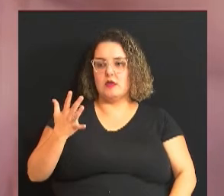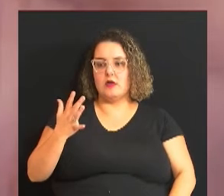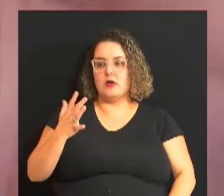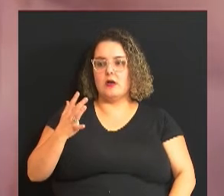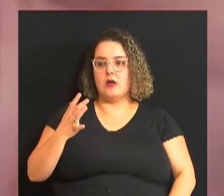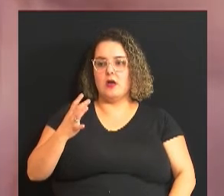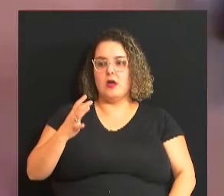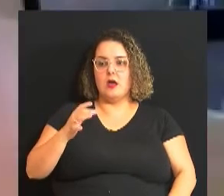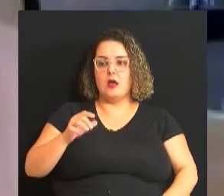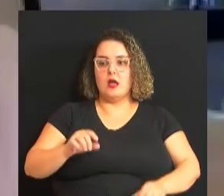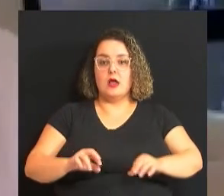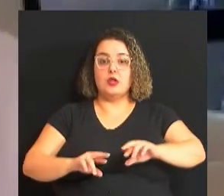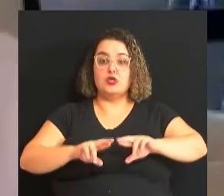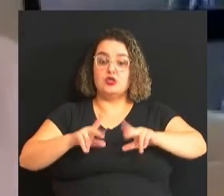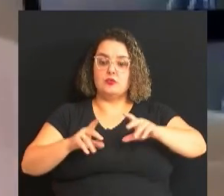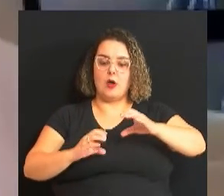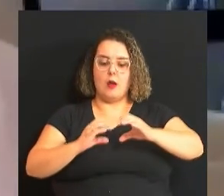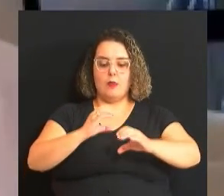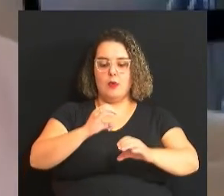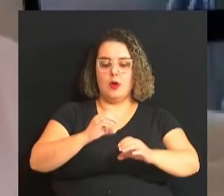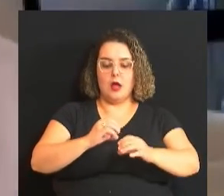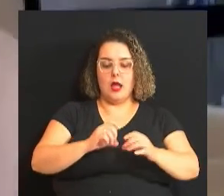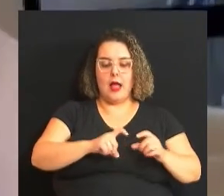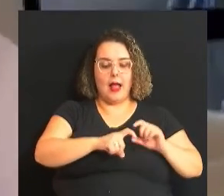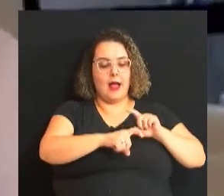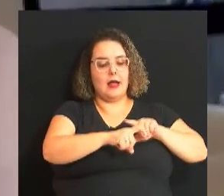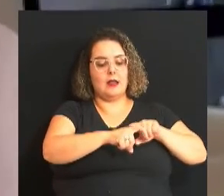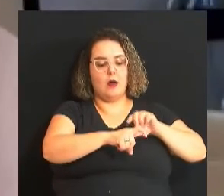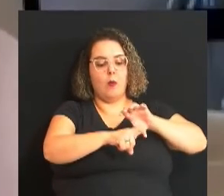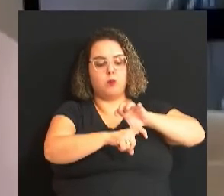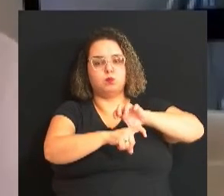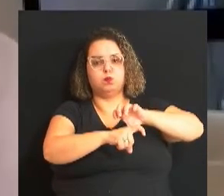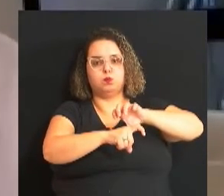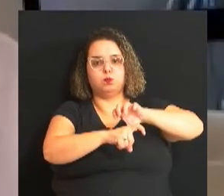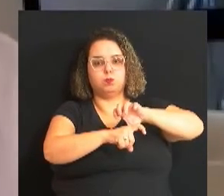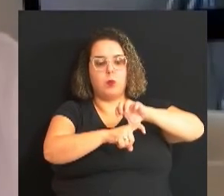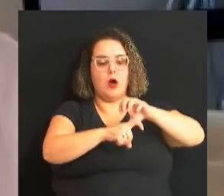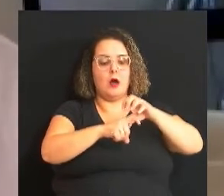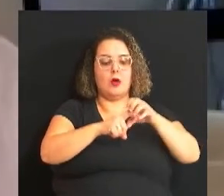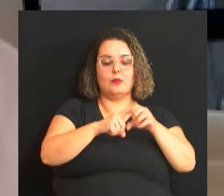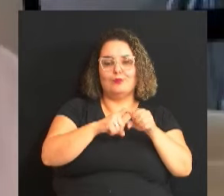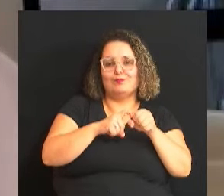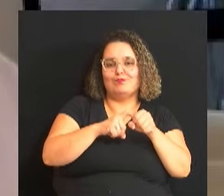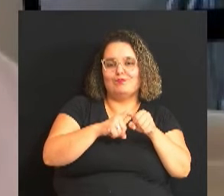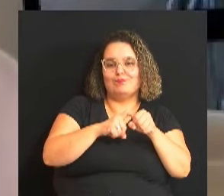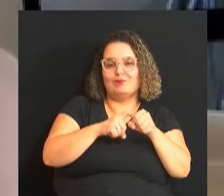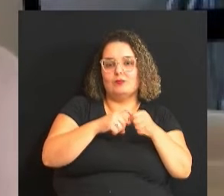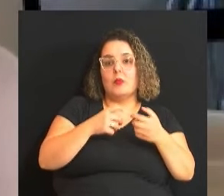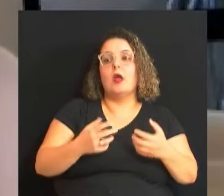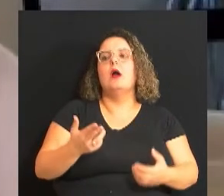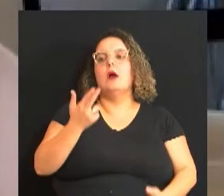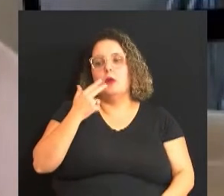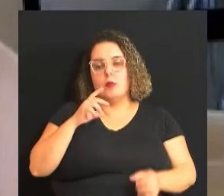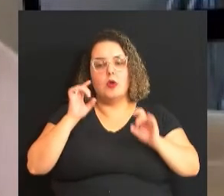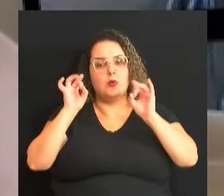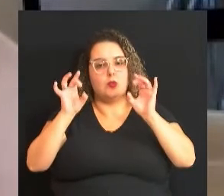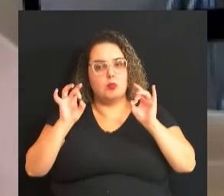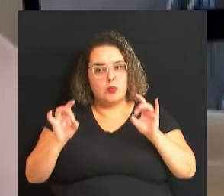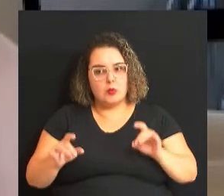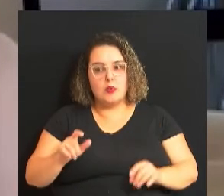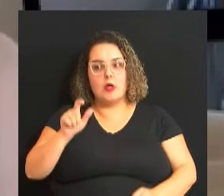desproporção de calibre entre uma alça e a outra. Então, você tem que dar alguns nutrientes específicos para a